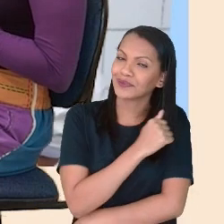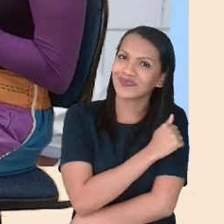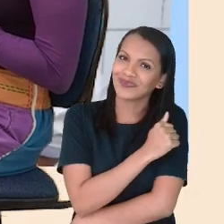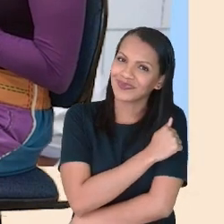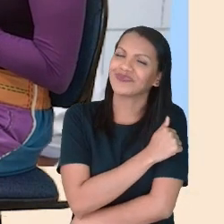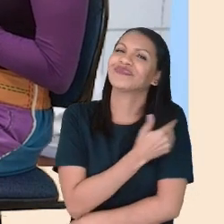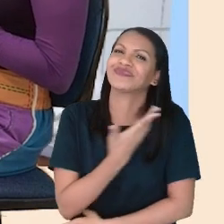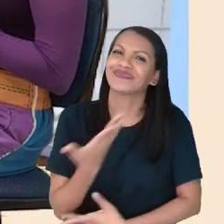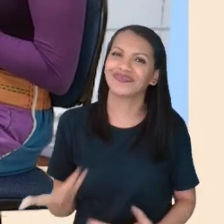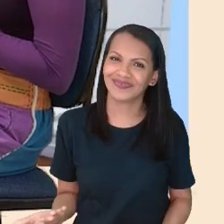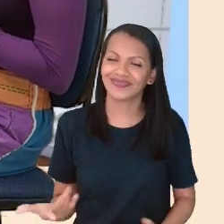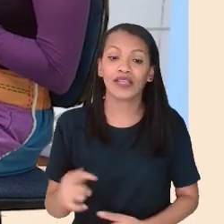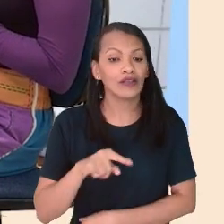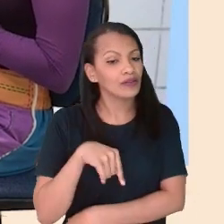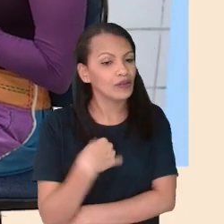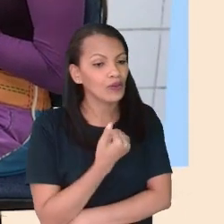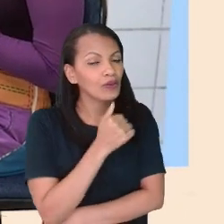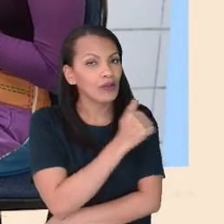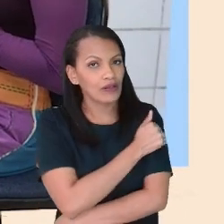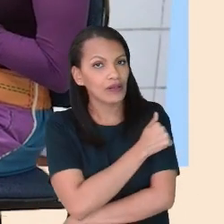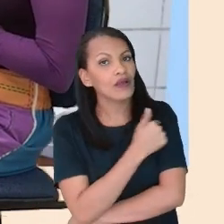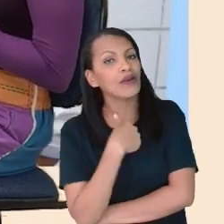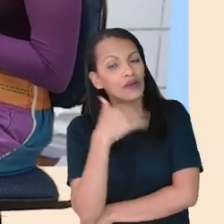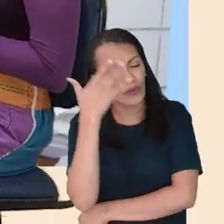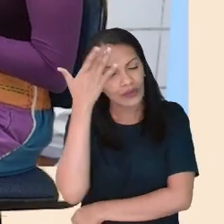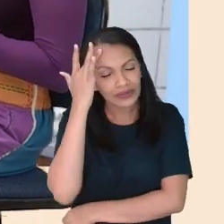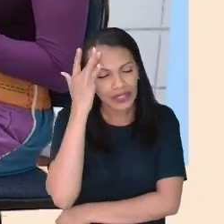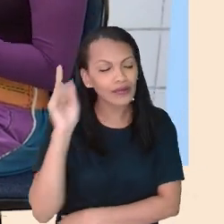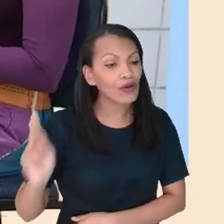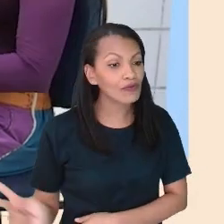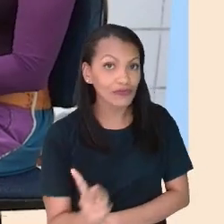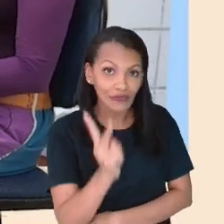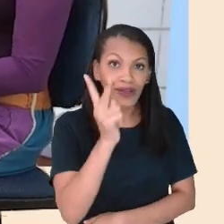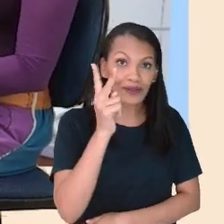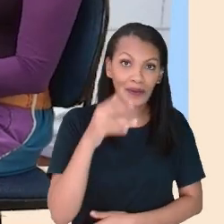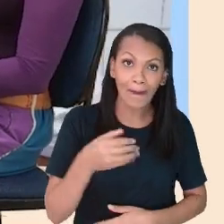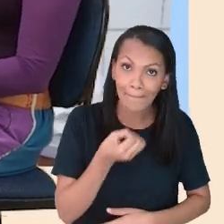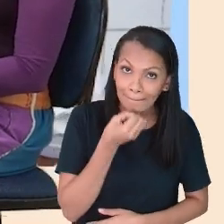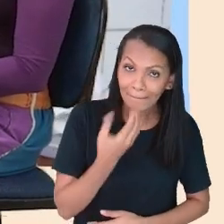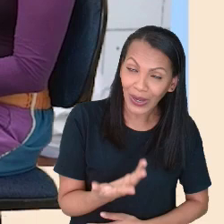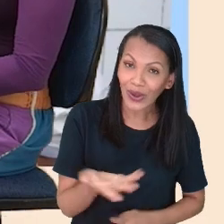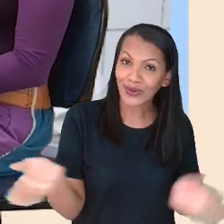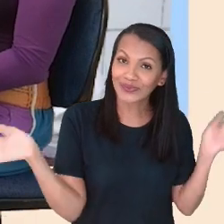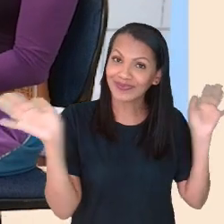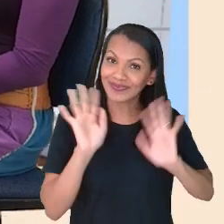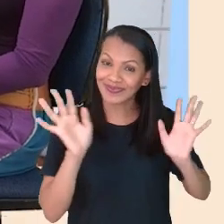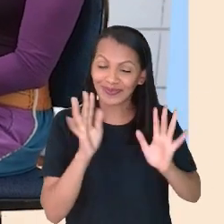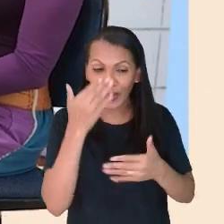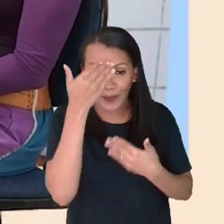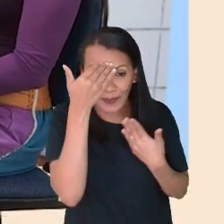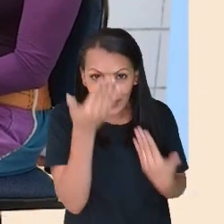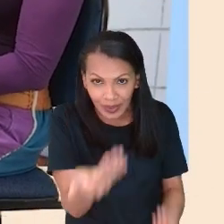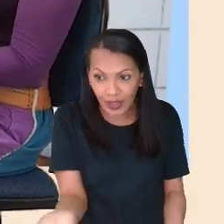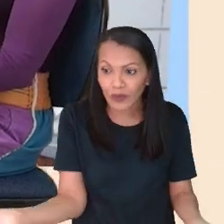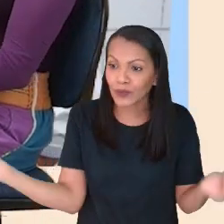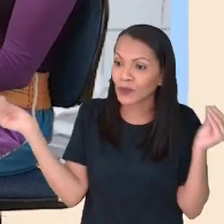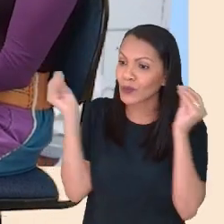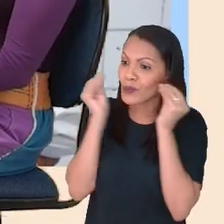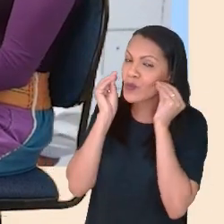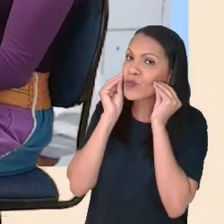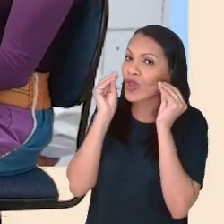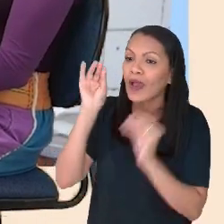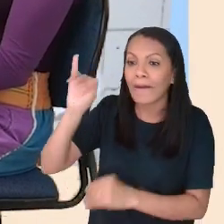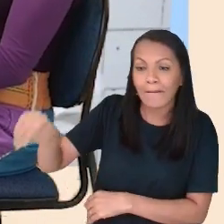dão. Dão. Os nossos alunos eu sei que dão. Bom, vamos nos despedir? Obrigada. Tchau, Beijo, pessoal. gente. Beijão.